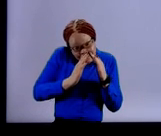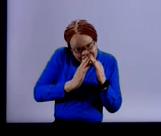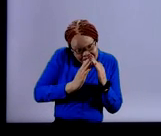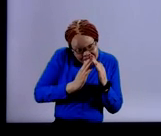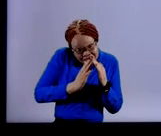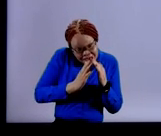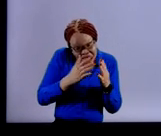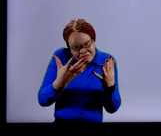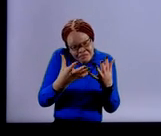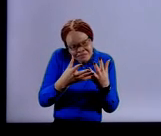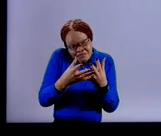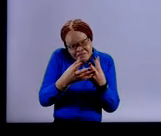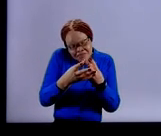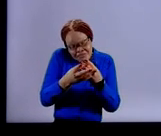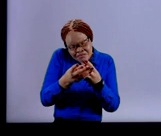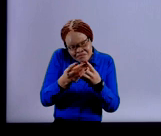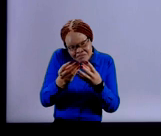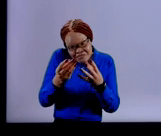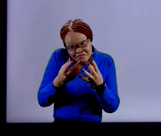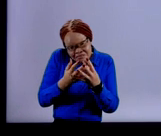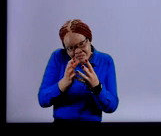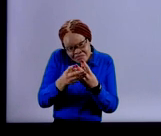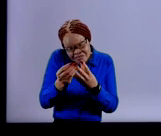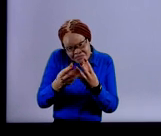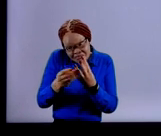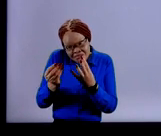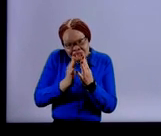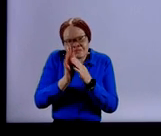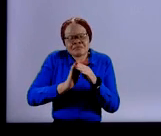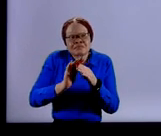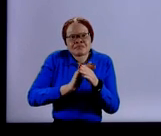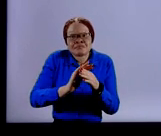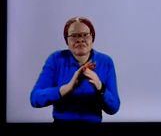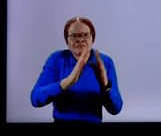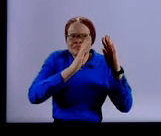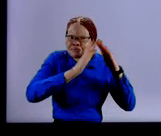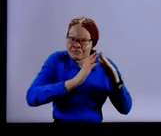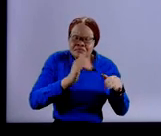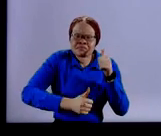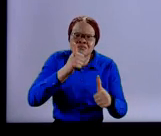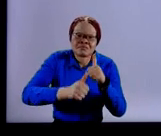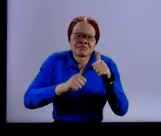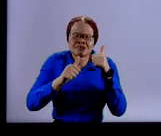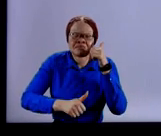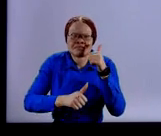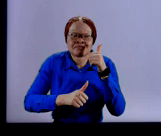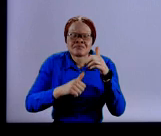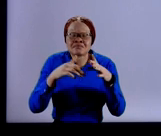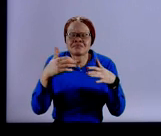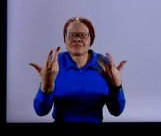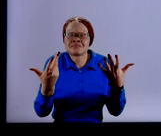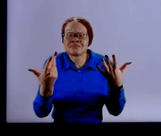qual é o material de construção do telhado da casa e essa resposta